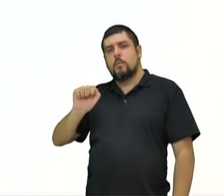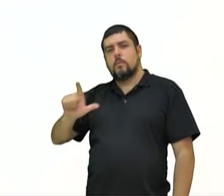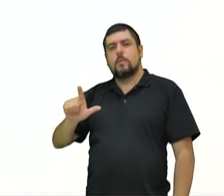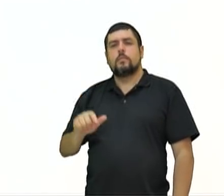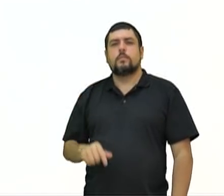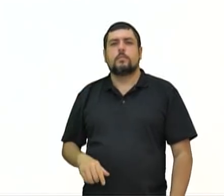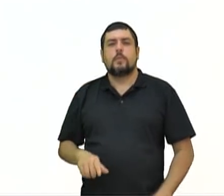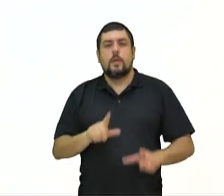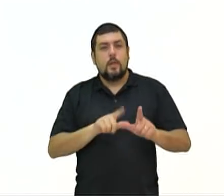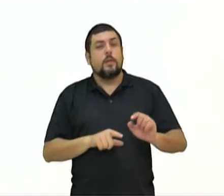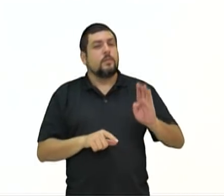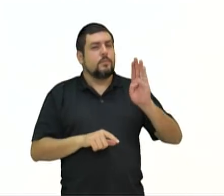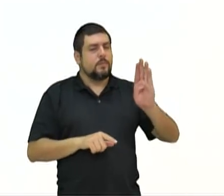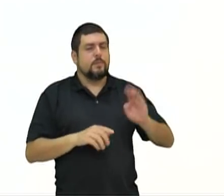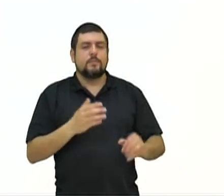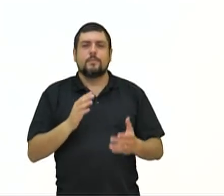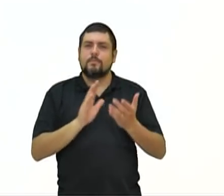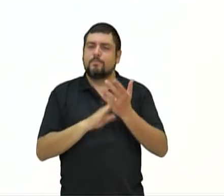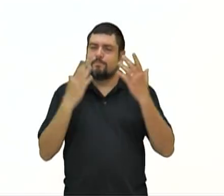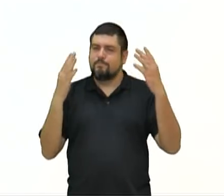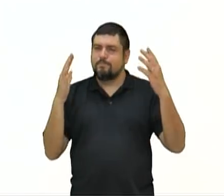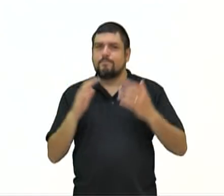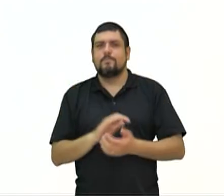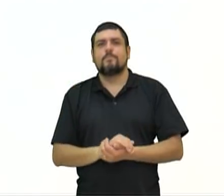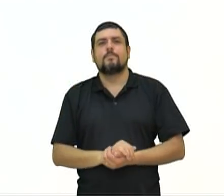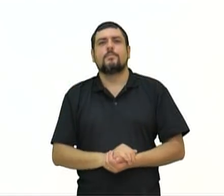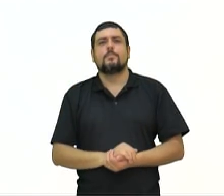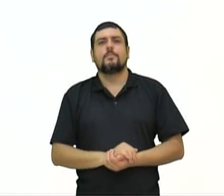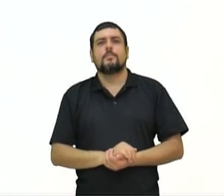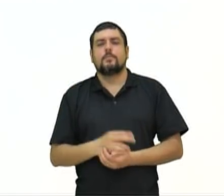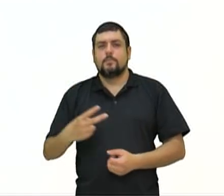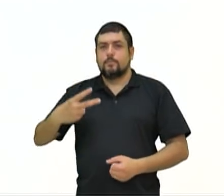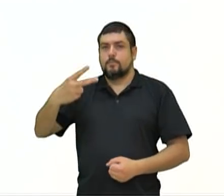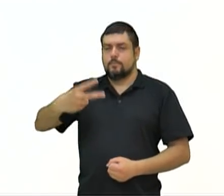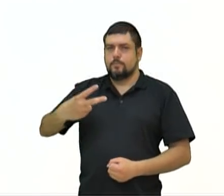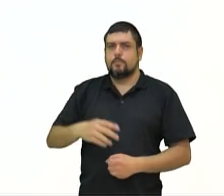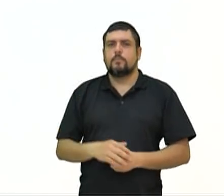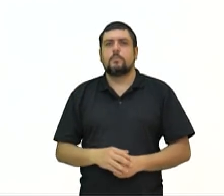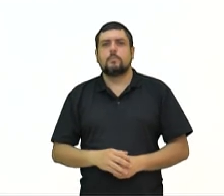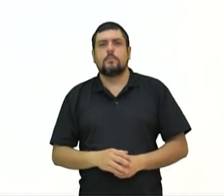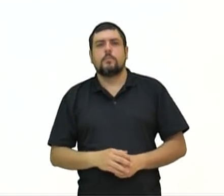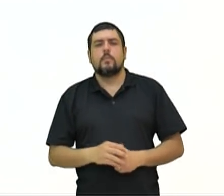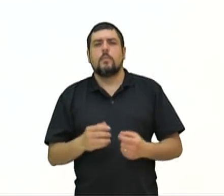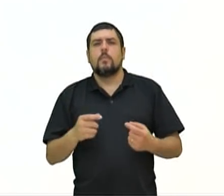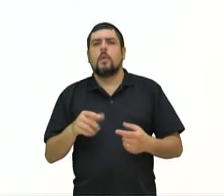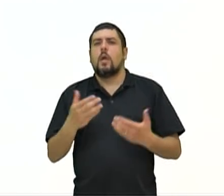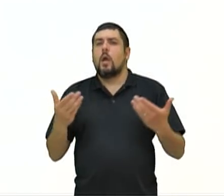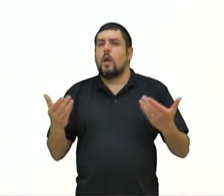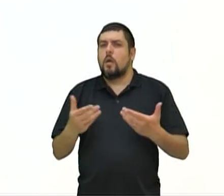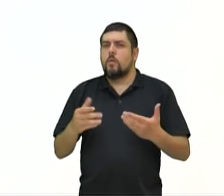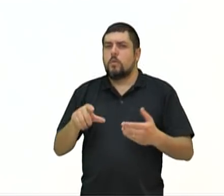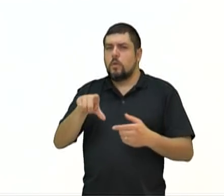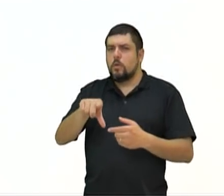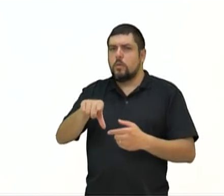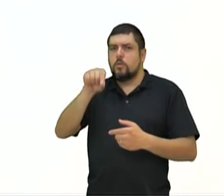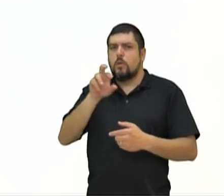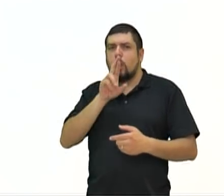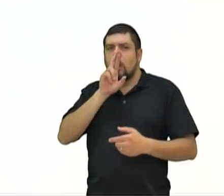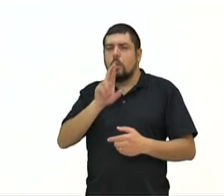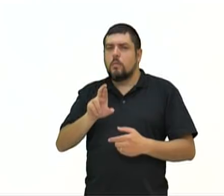para você que acertou. Vamos para o nosso segundo quiz? Analise as alternativas a seguir e marque a única